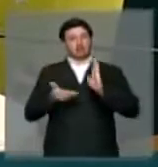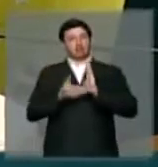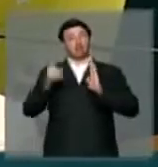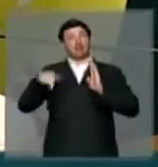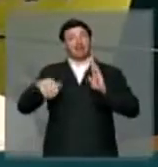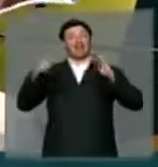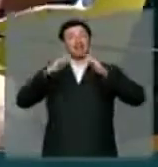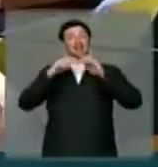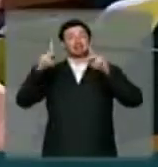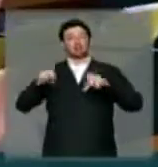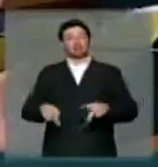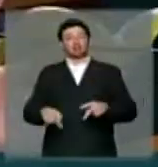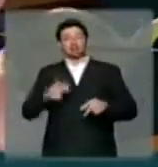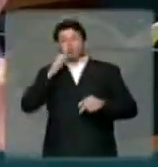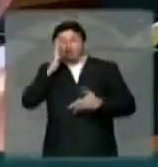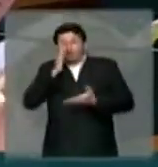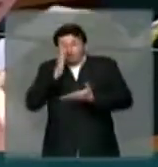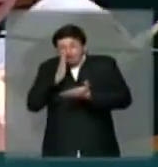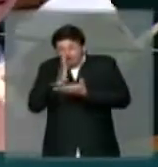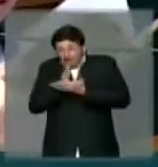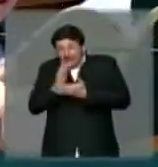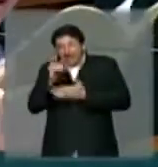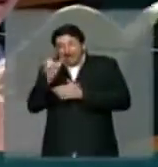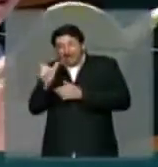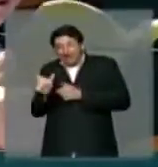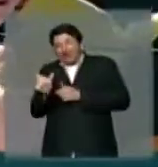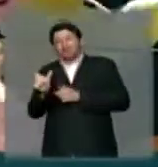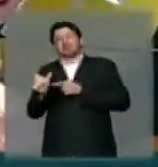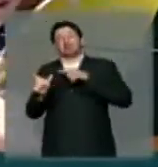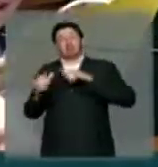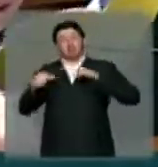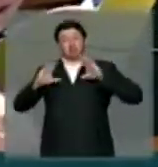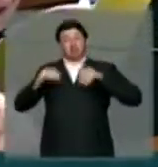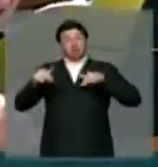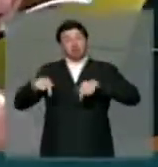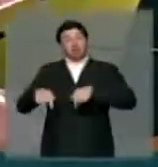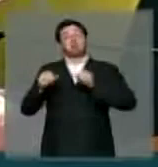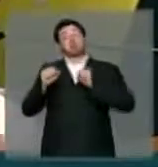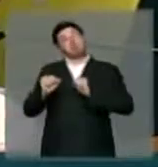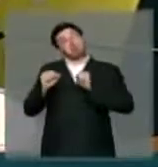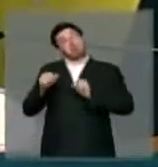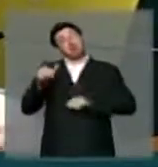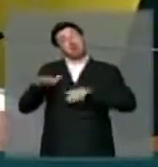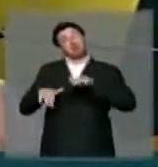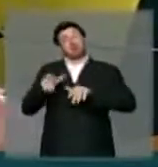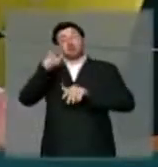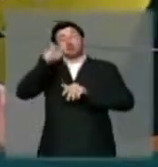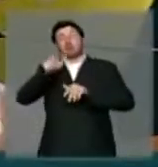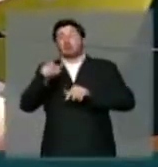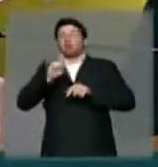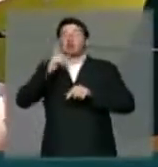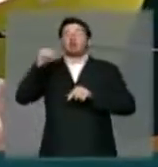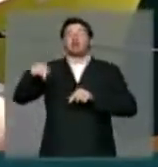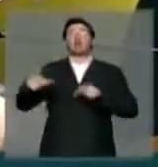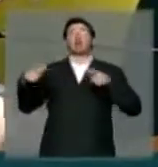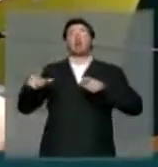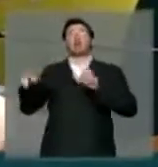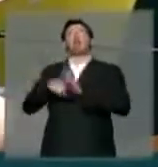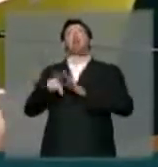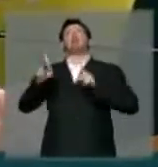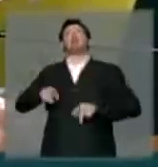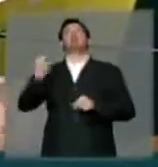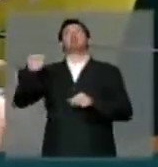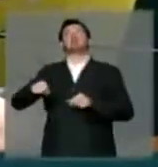povo. Talvez um pedacinho dela, essa comissão, possa de alguma forma dizer, não, esse espaço é do